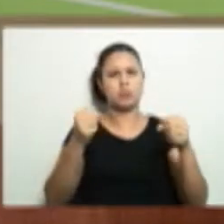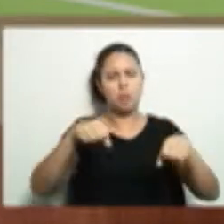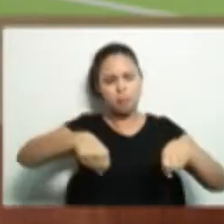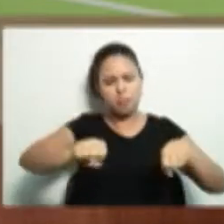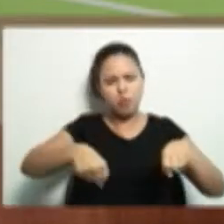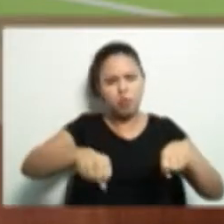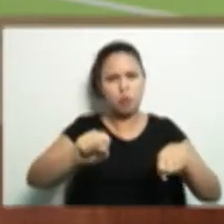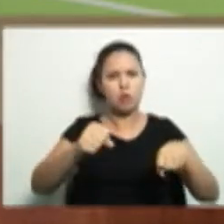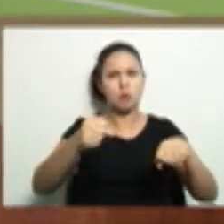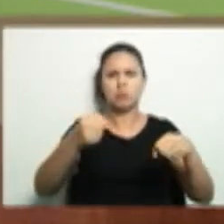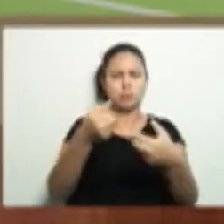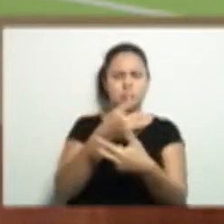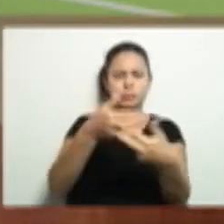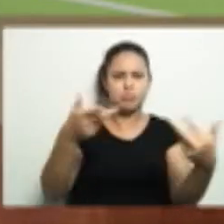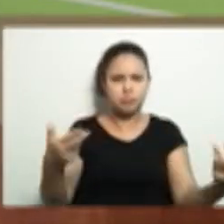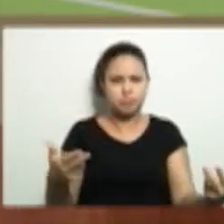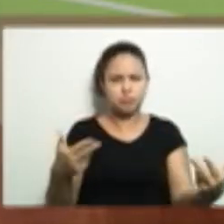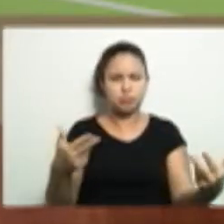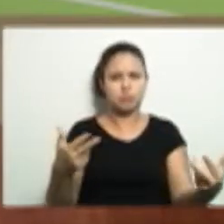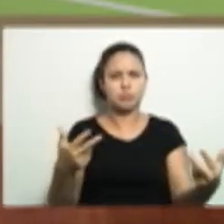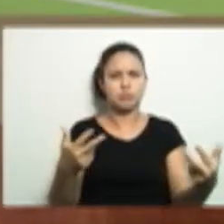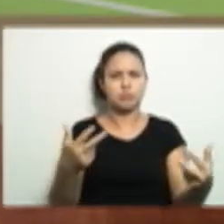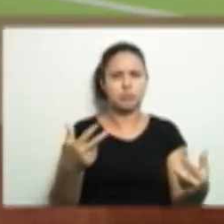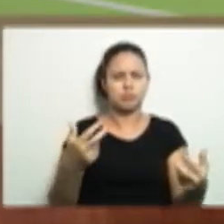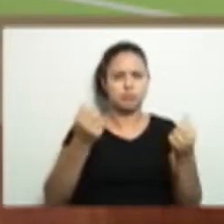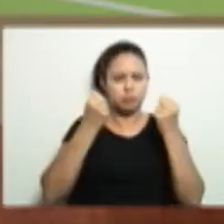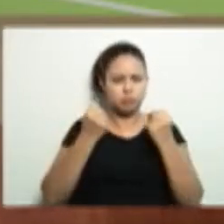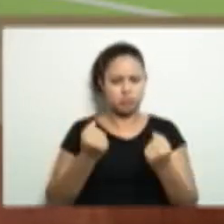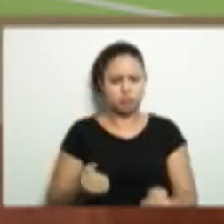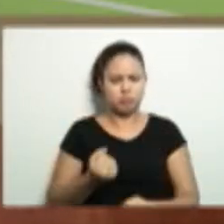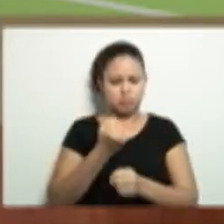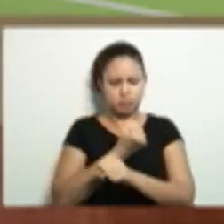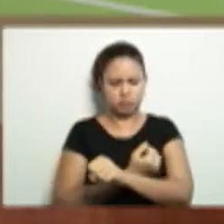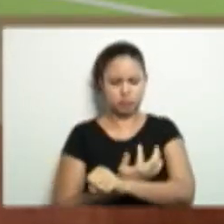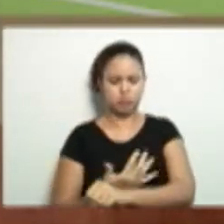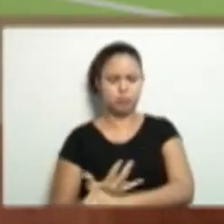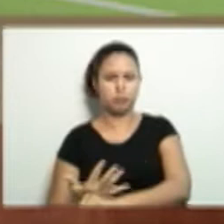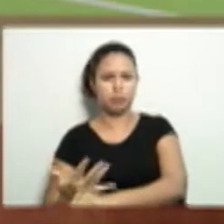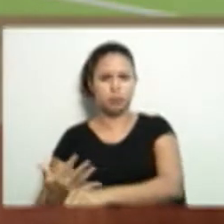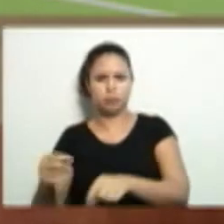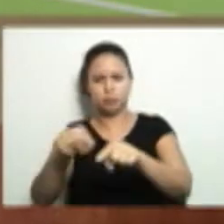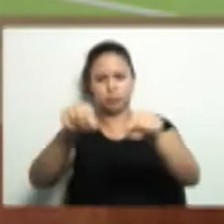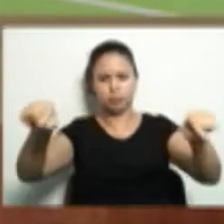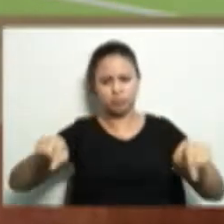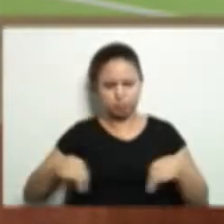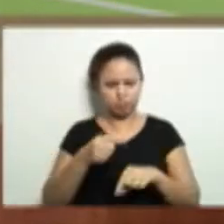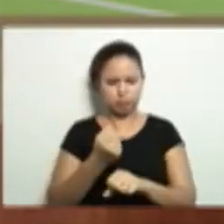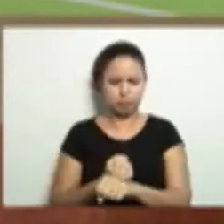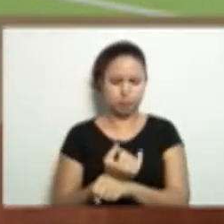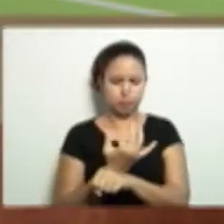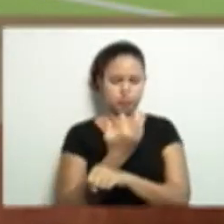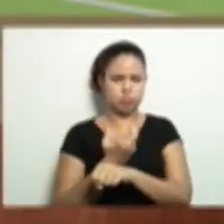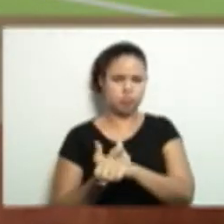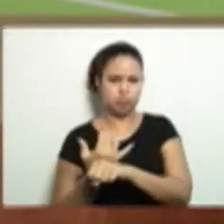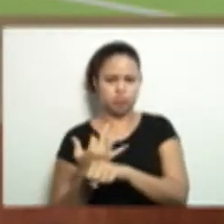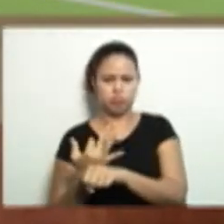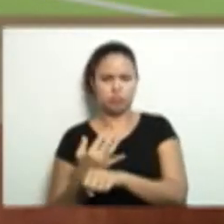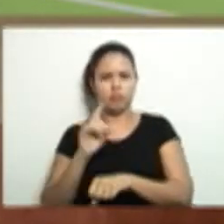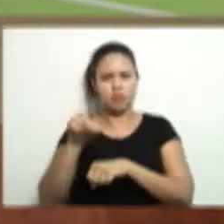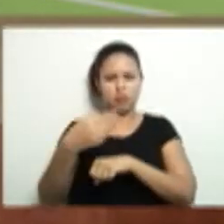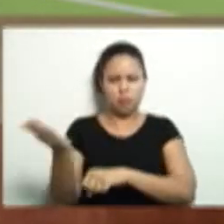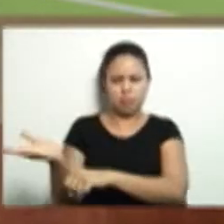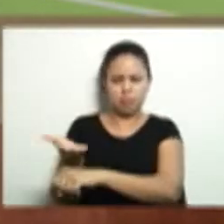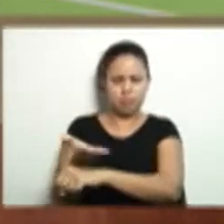individual, o serviço de roçadeira para roçar um terreno. A pessoa que vai roçar um terreno, ela vai lá, roça e vai embora, ela não